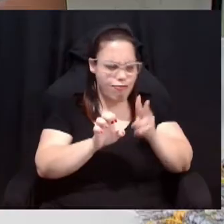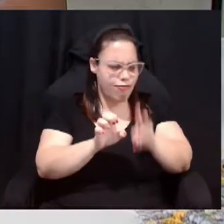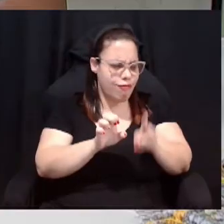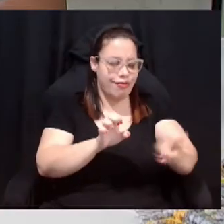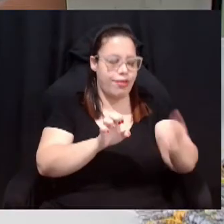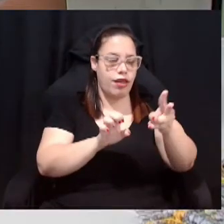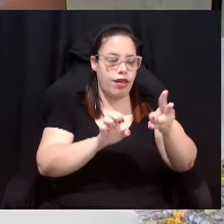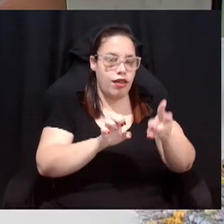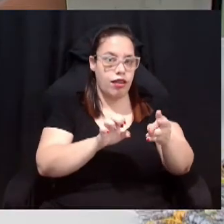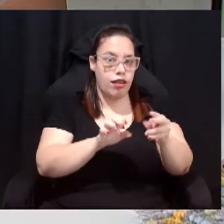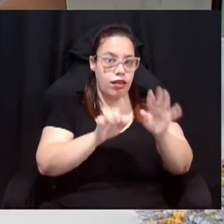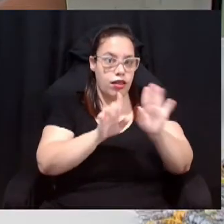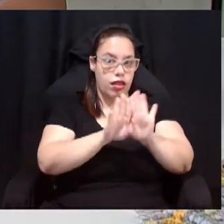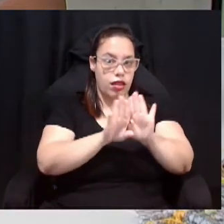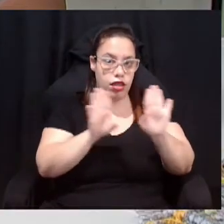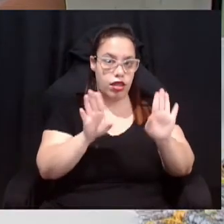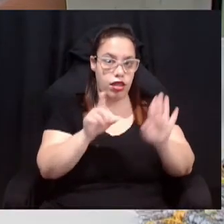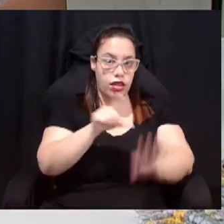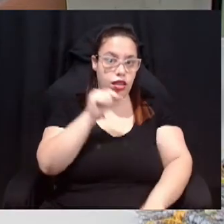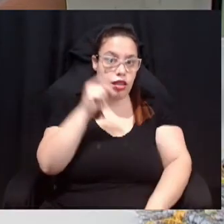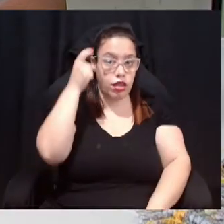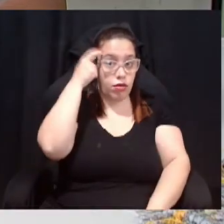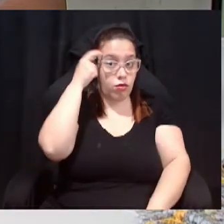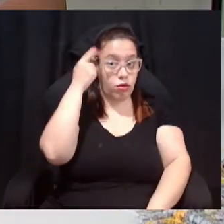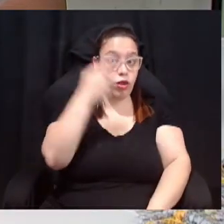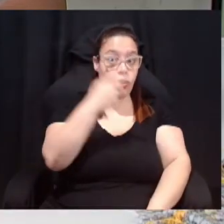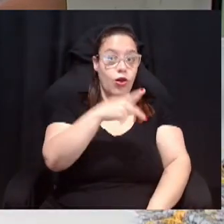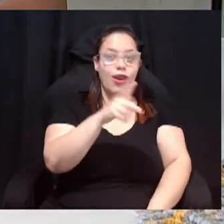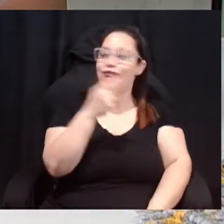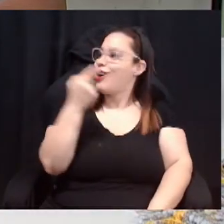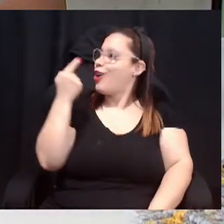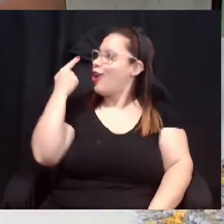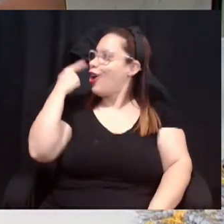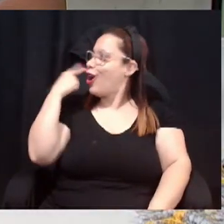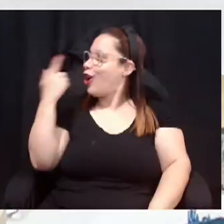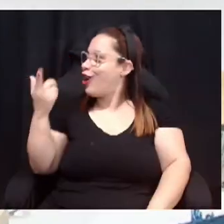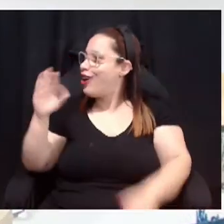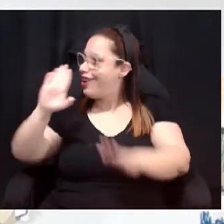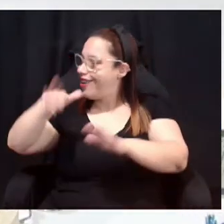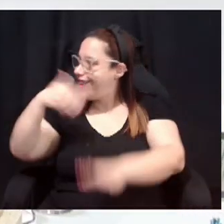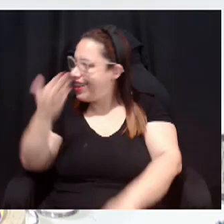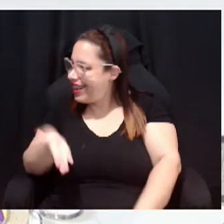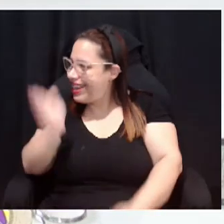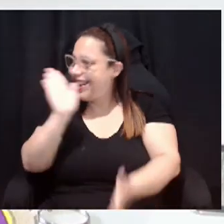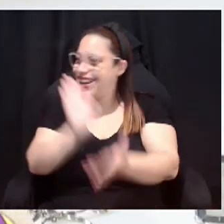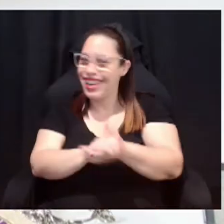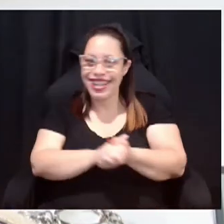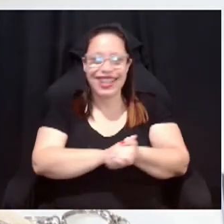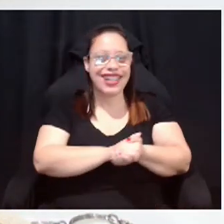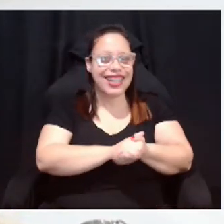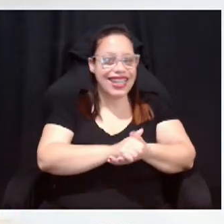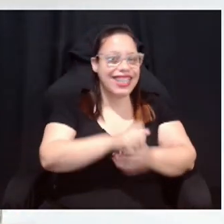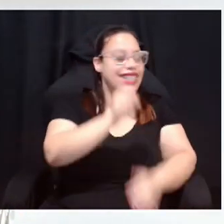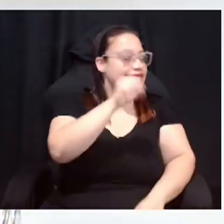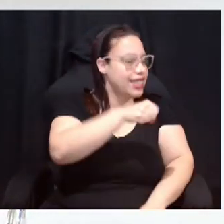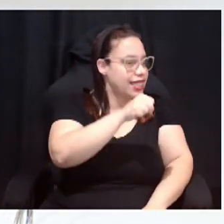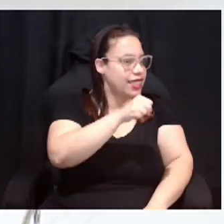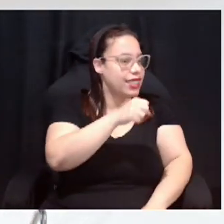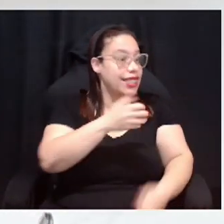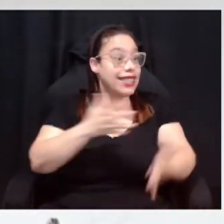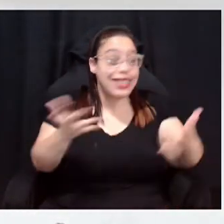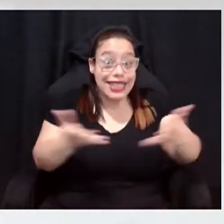peça aqui eu também escolhi pensando nela. Olha, uma homenagem. Porque, sim, ela ficou muito